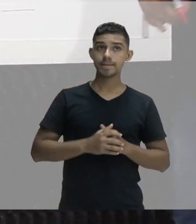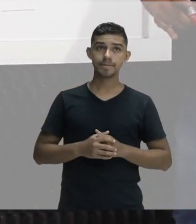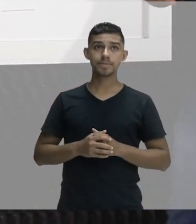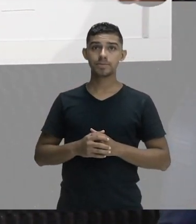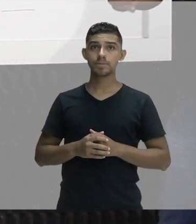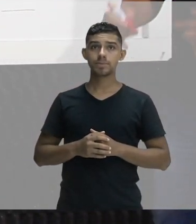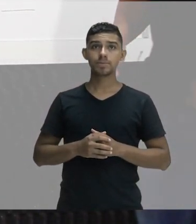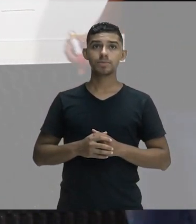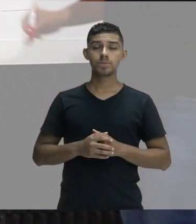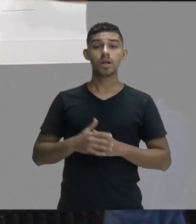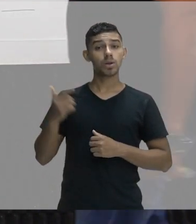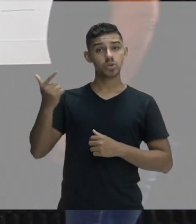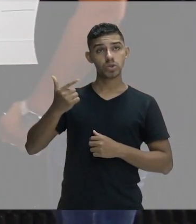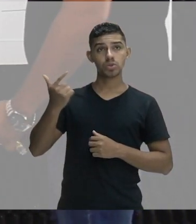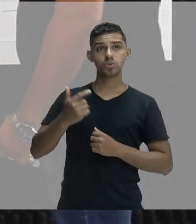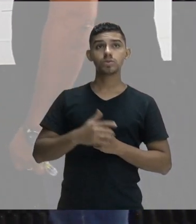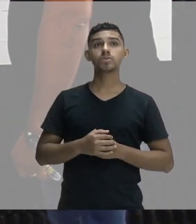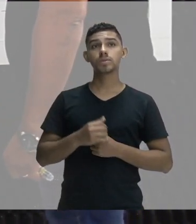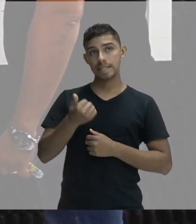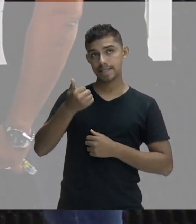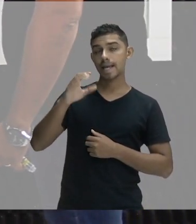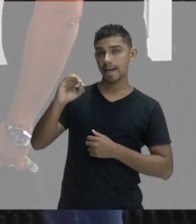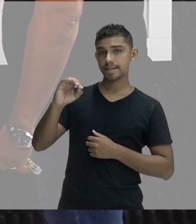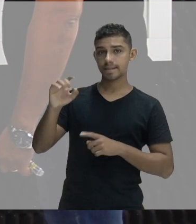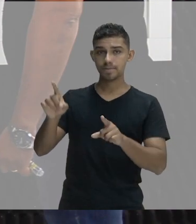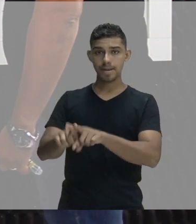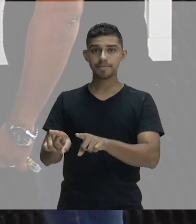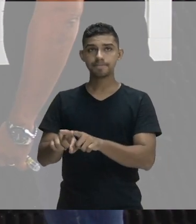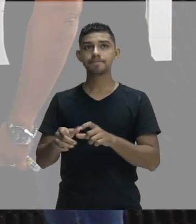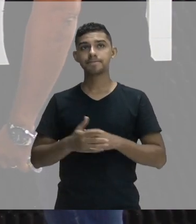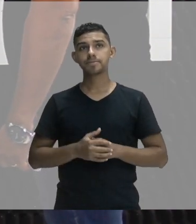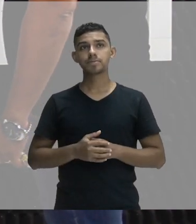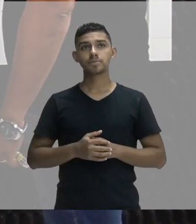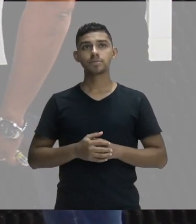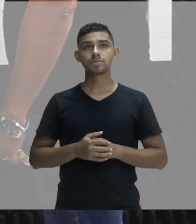O segundo dígito tem quantas possibilidades? 10 também.